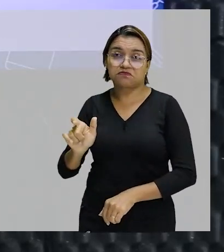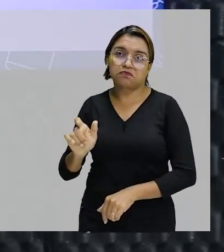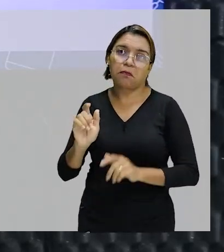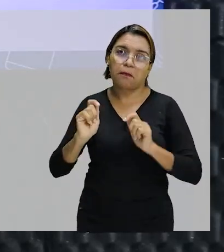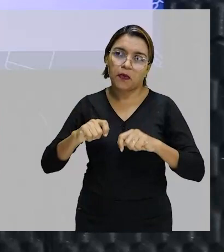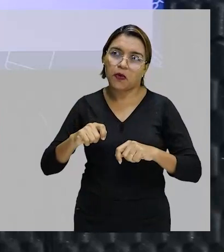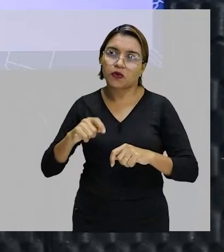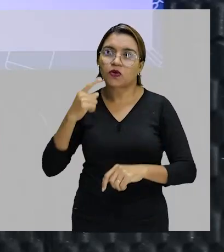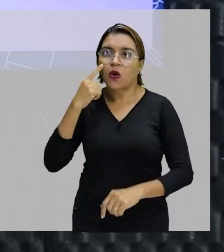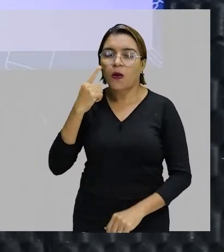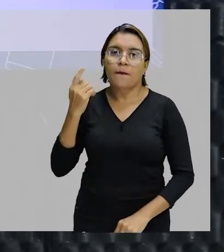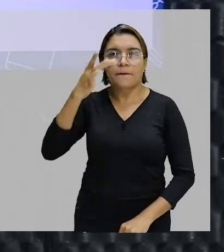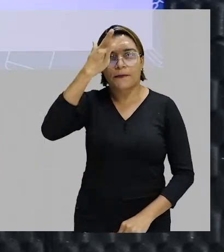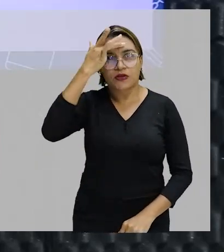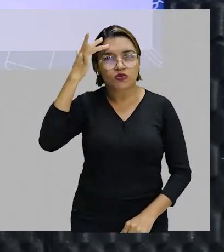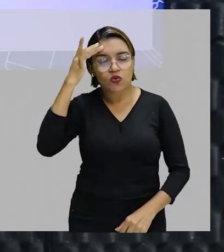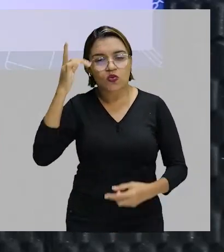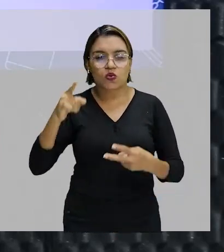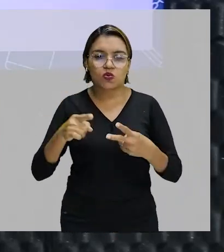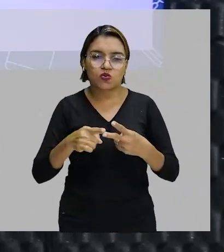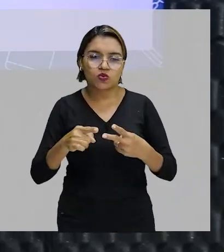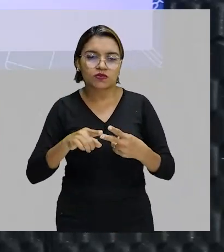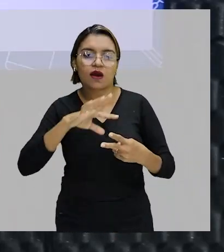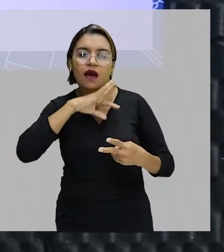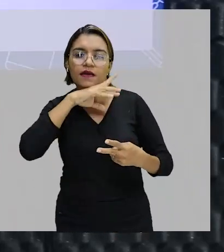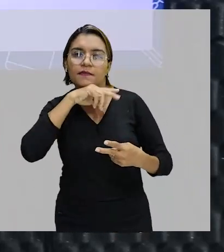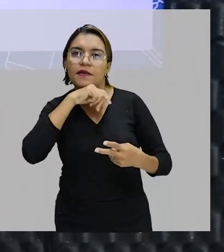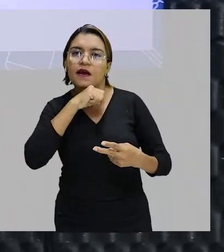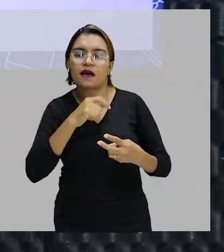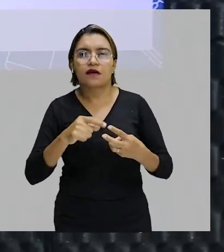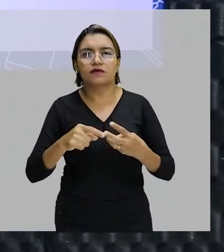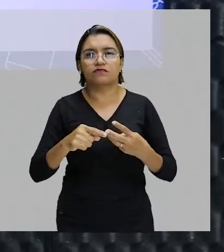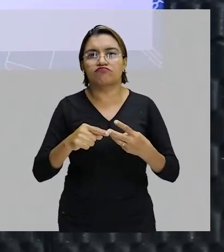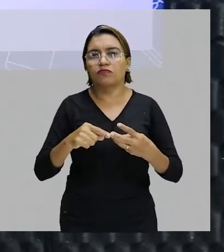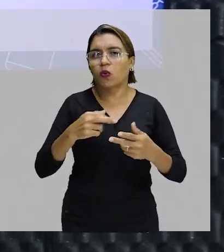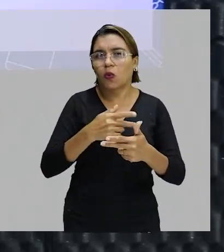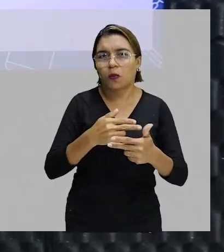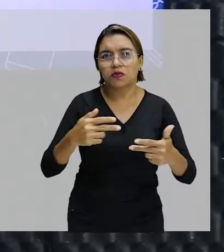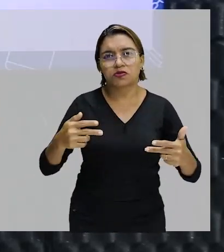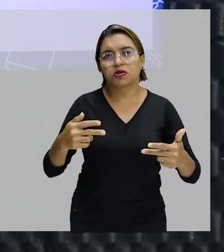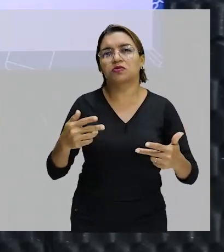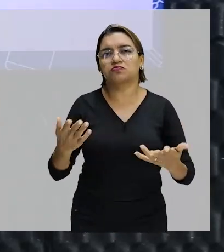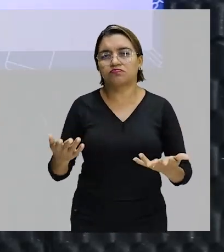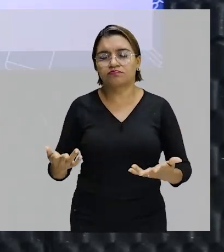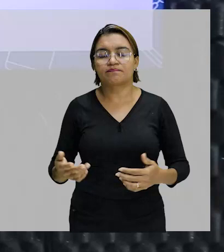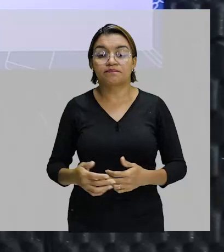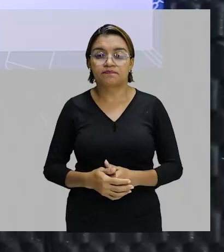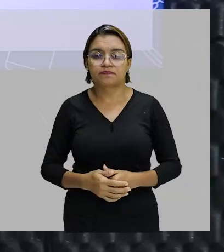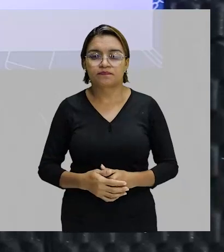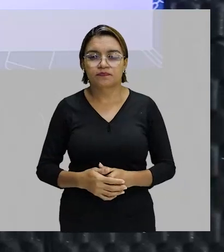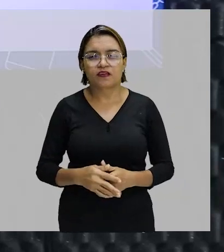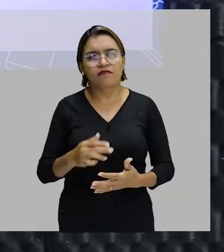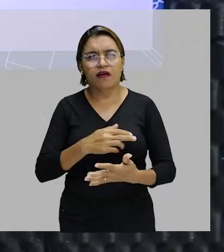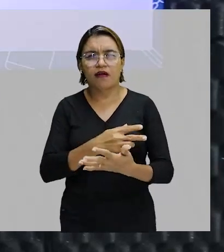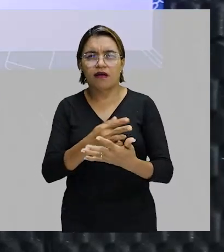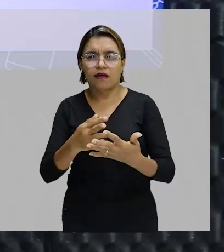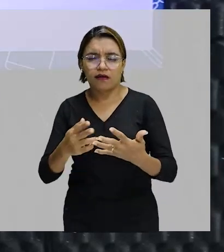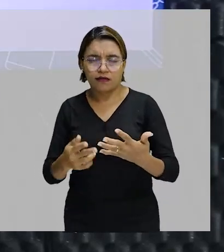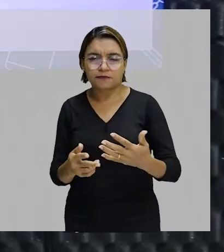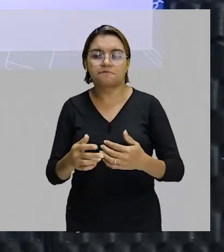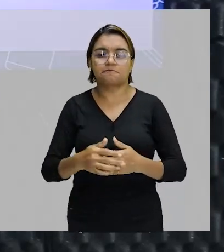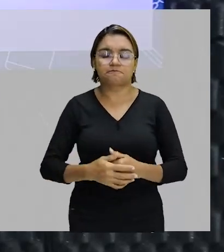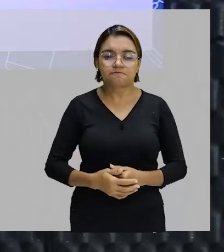ser people, que são pessoas, animals, objects, que seriam os animais, os objetos, e assim por diante.